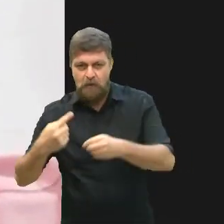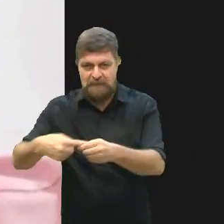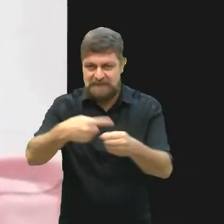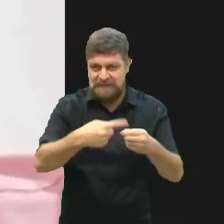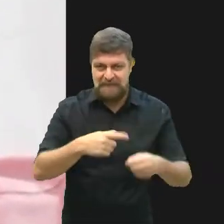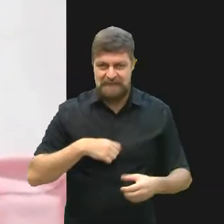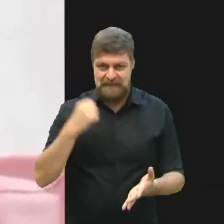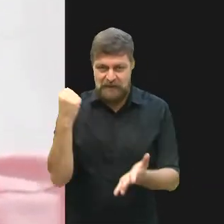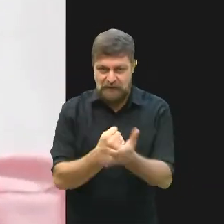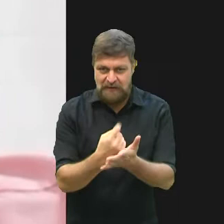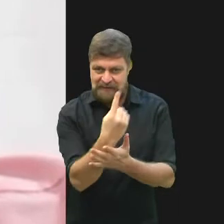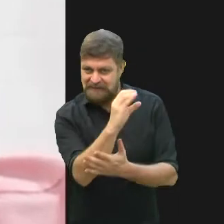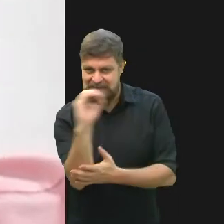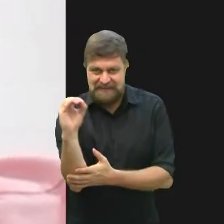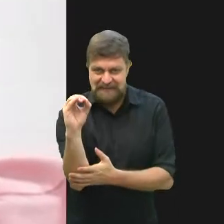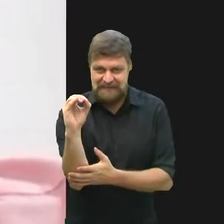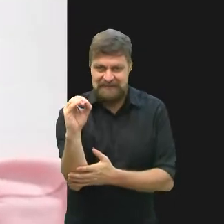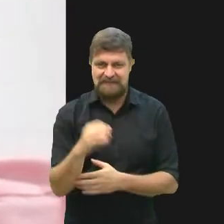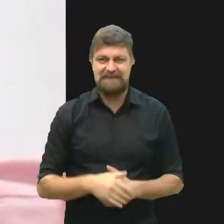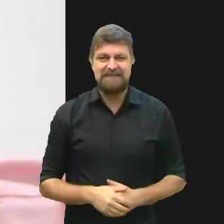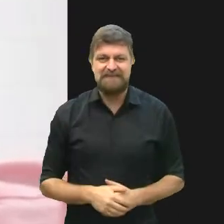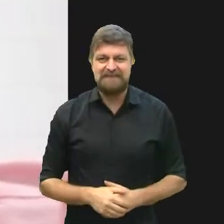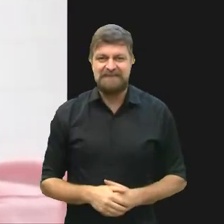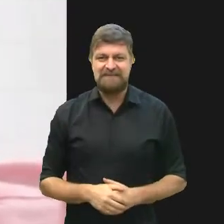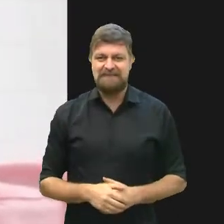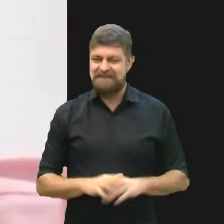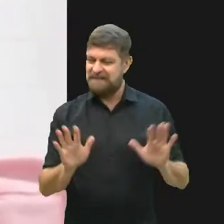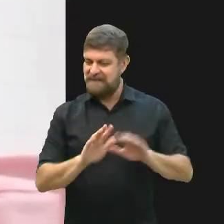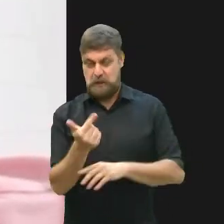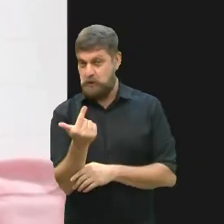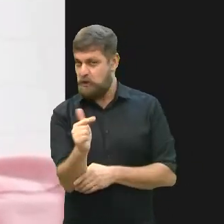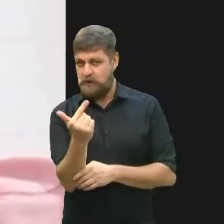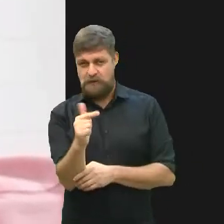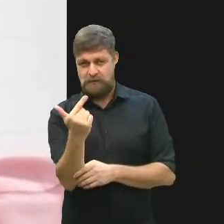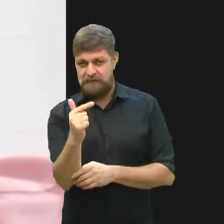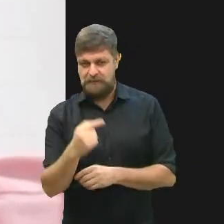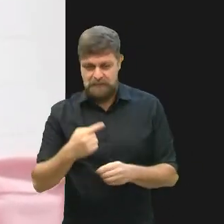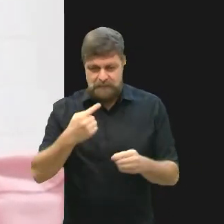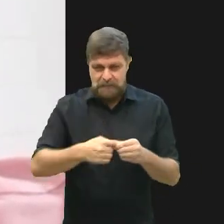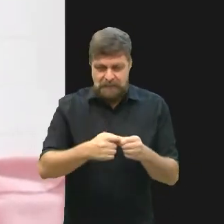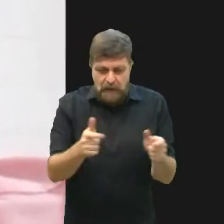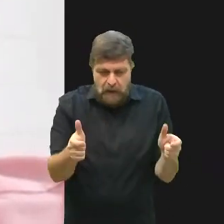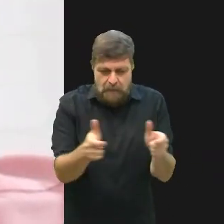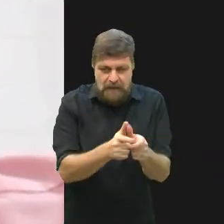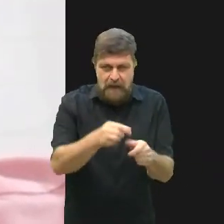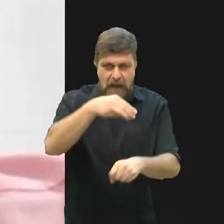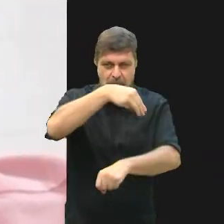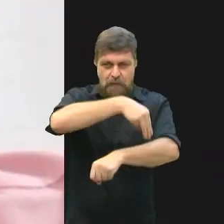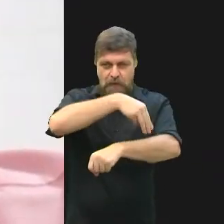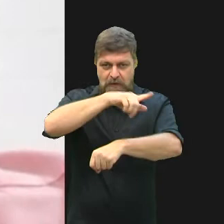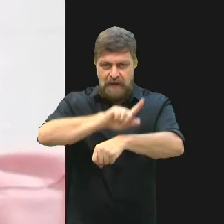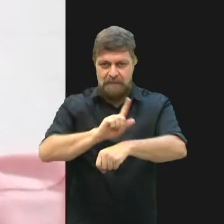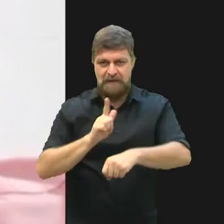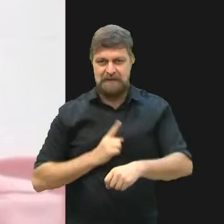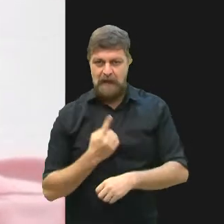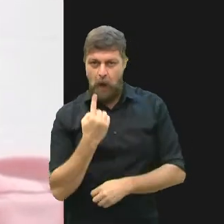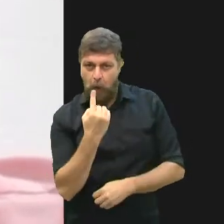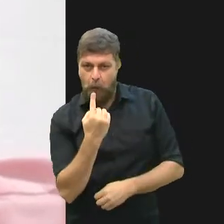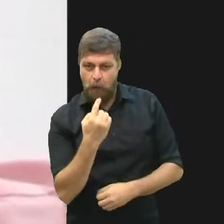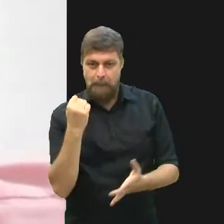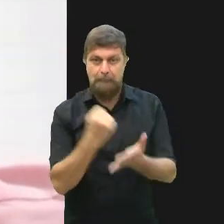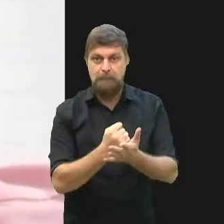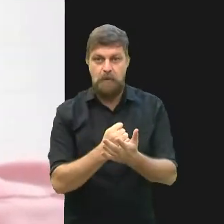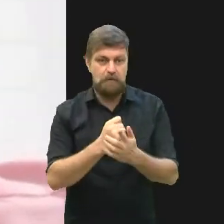10, nota 100 em sustentabilidade, né? Isso não existe. Mesmo a pequena Morungaba tem um ponto a mais que